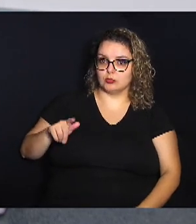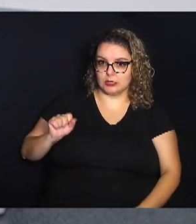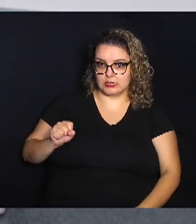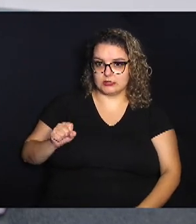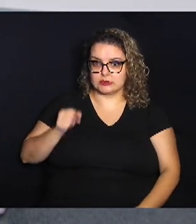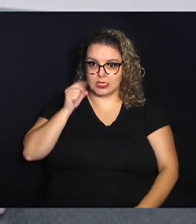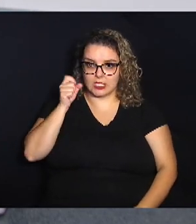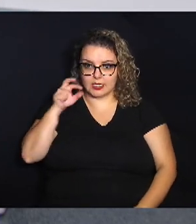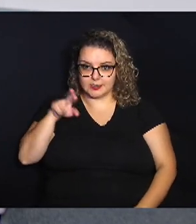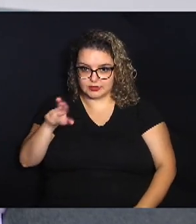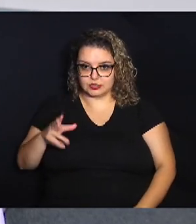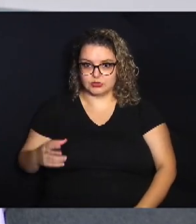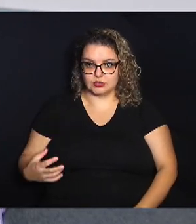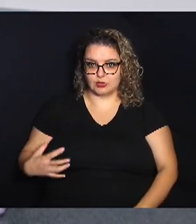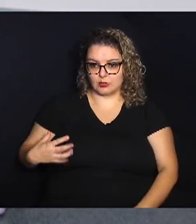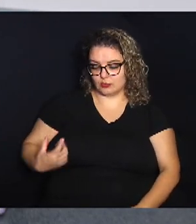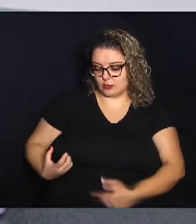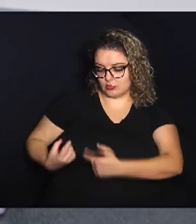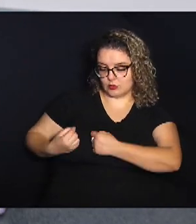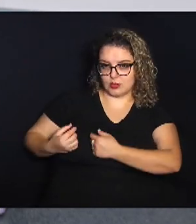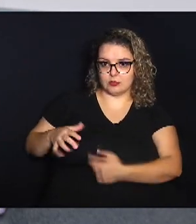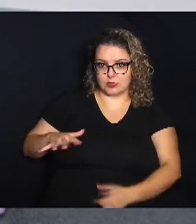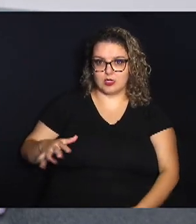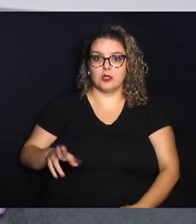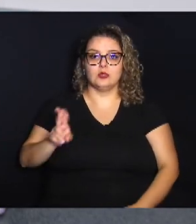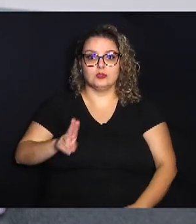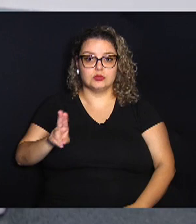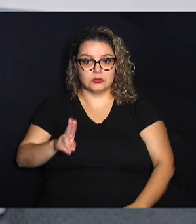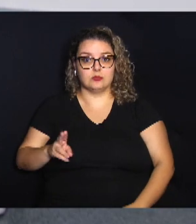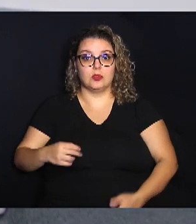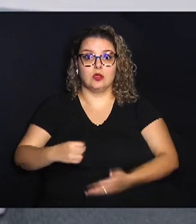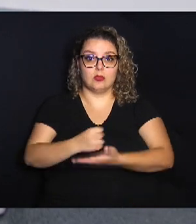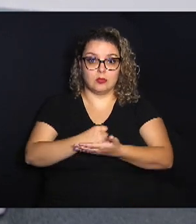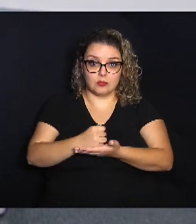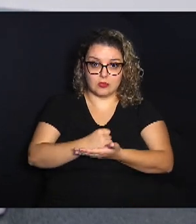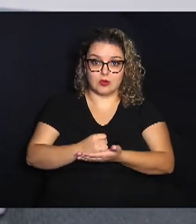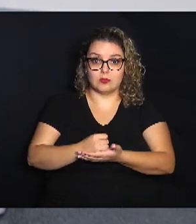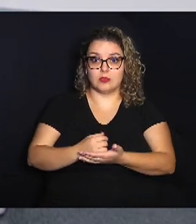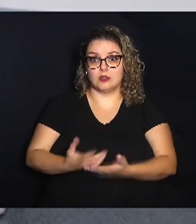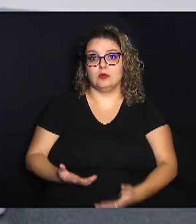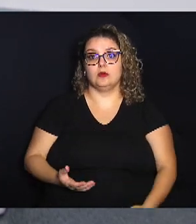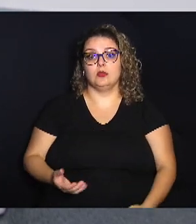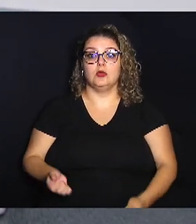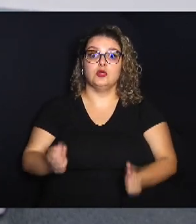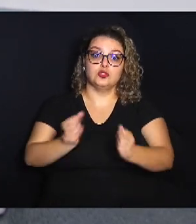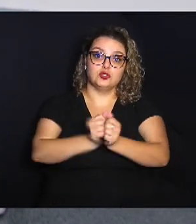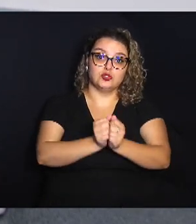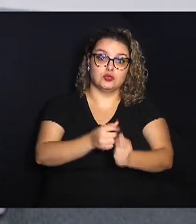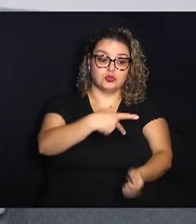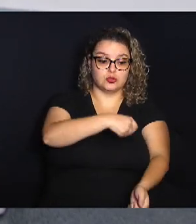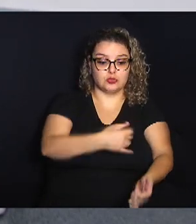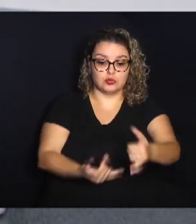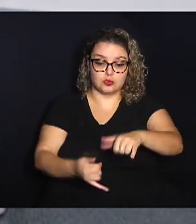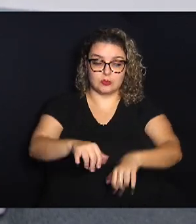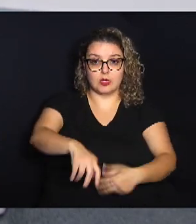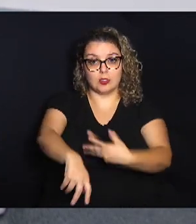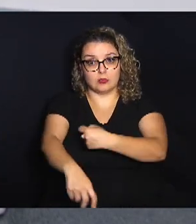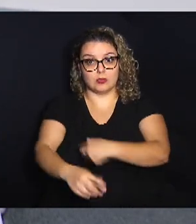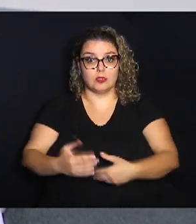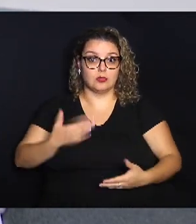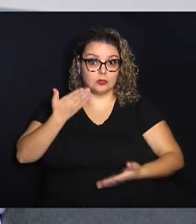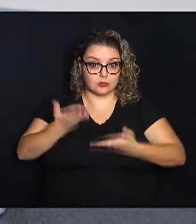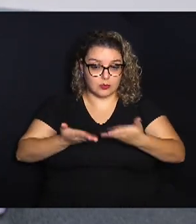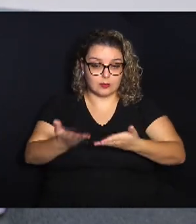aí utilizamos o fármaco teste, né, a molécula, associado ou não ao quimioterápico convencional. e os